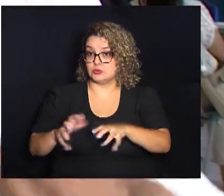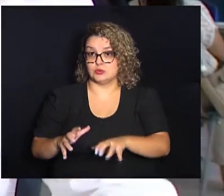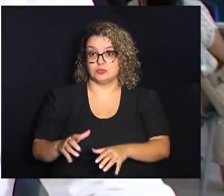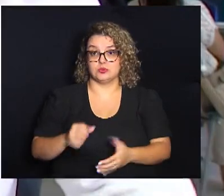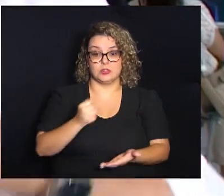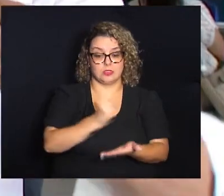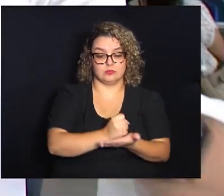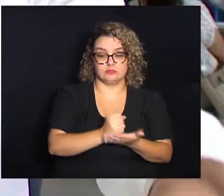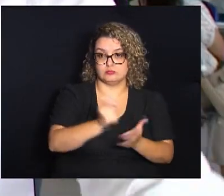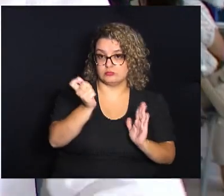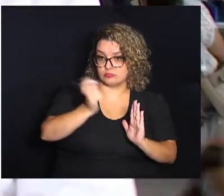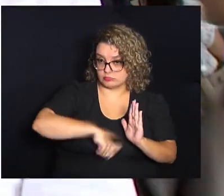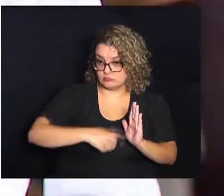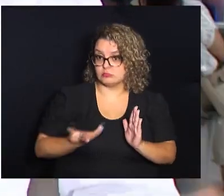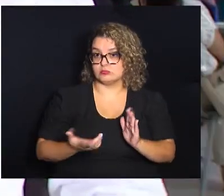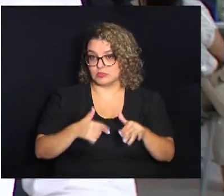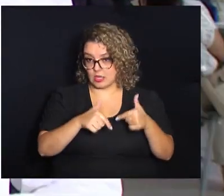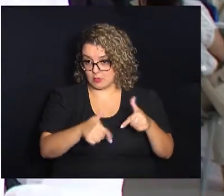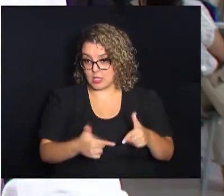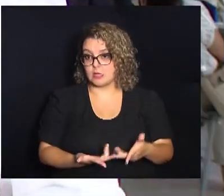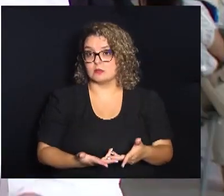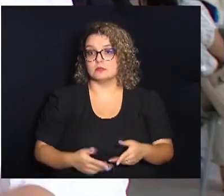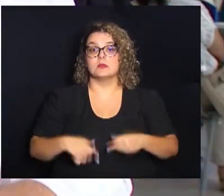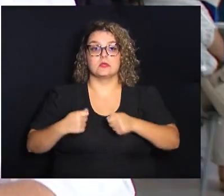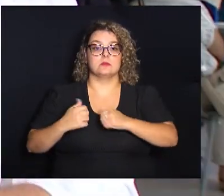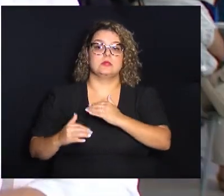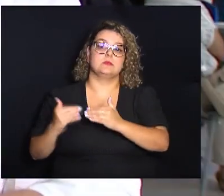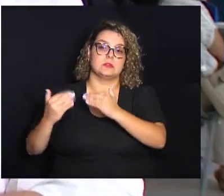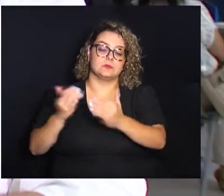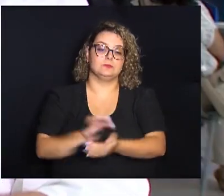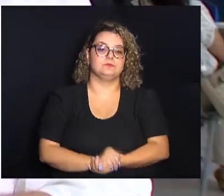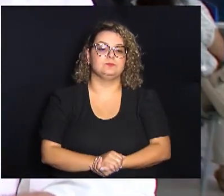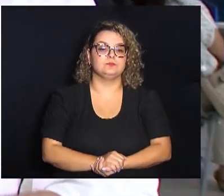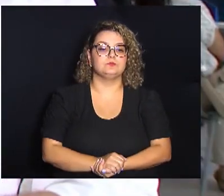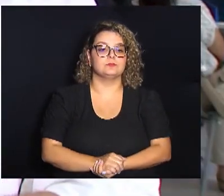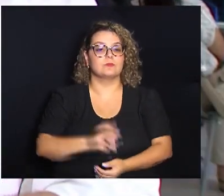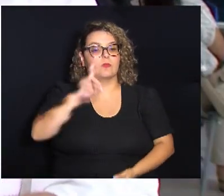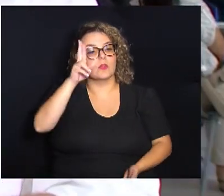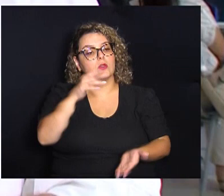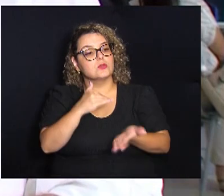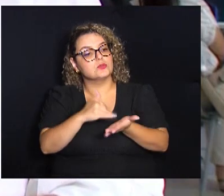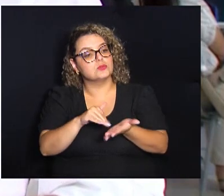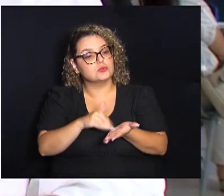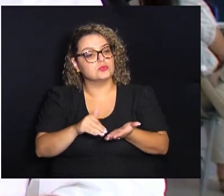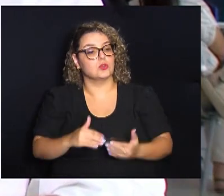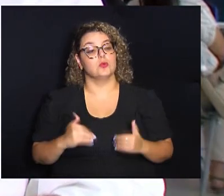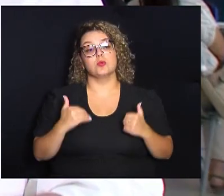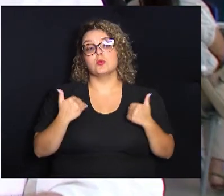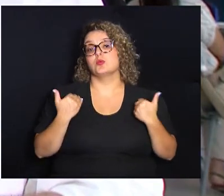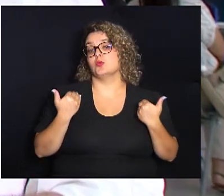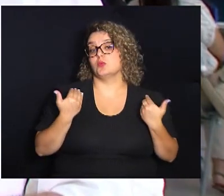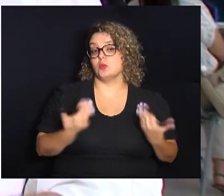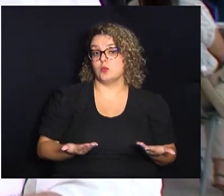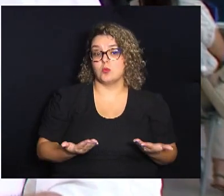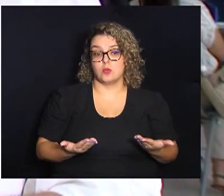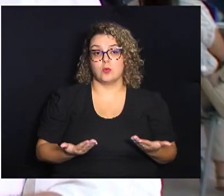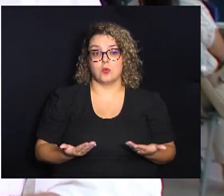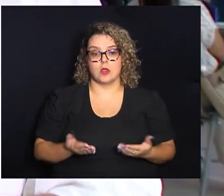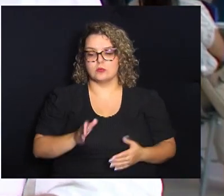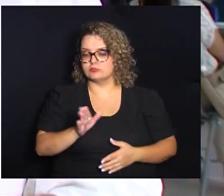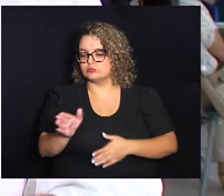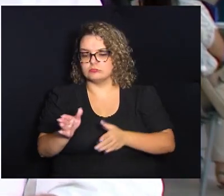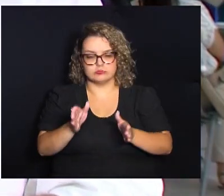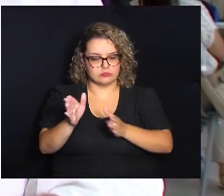assinada precisa para ele poder desempenhar suas atividades. Senhor secretário, qual foi ali o mote para vocês